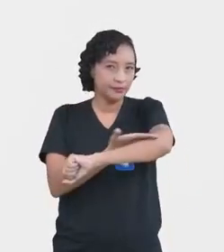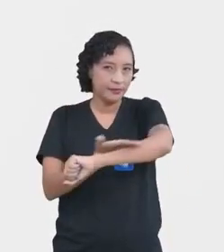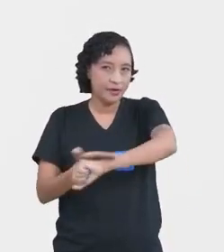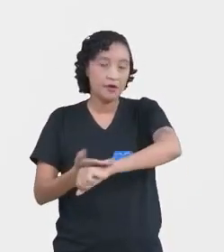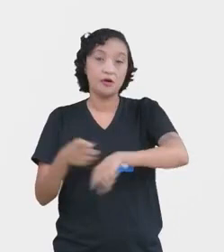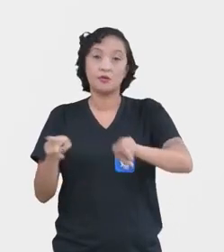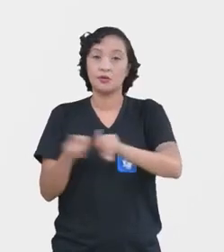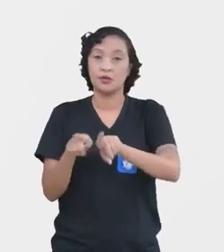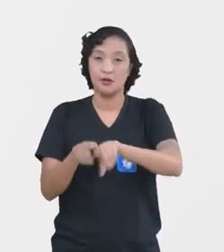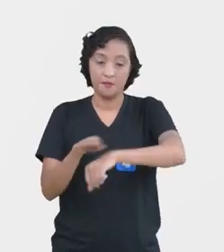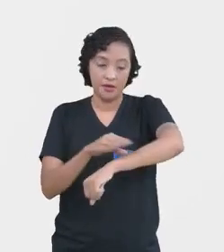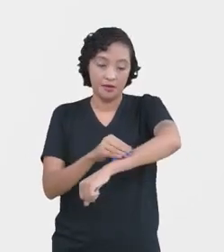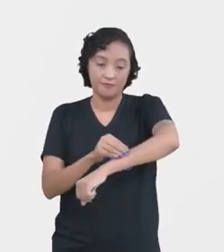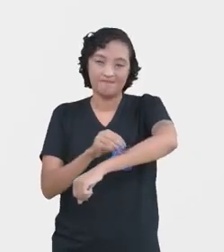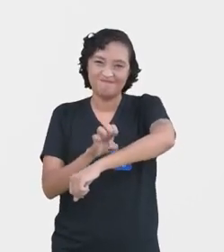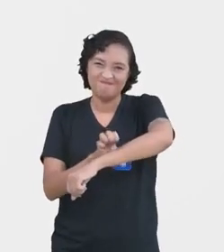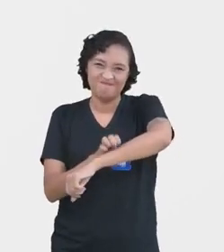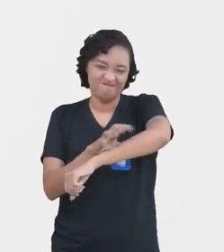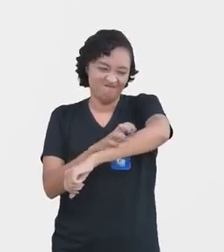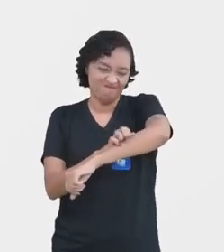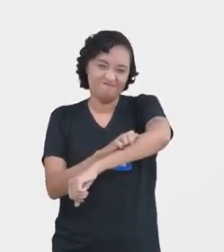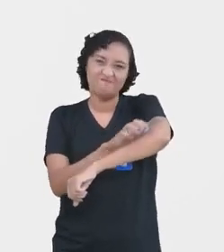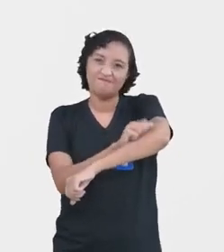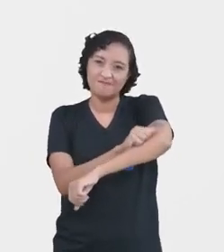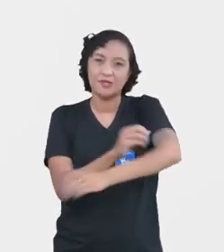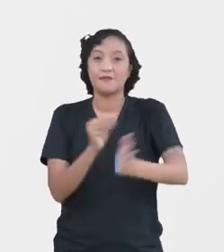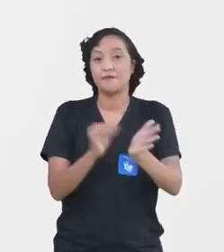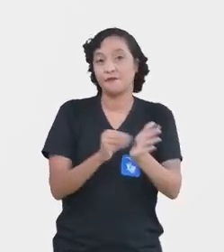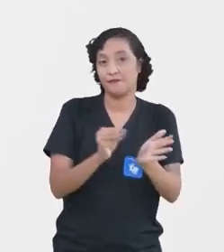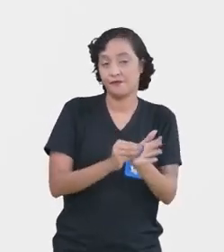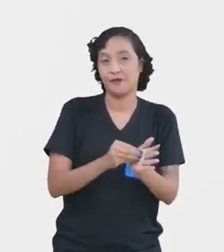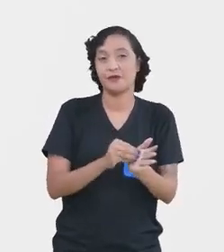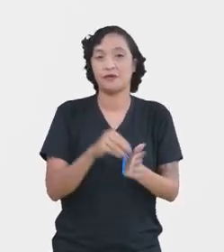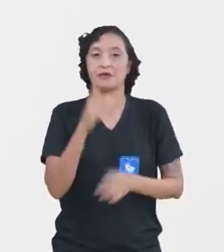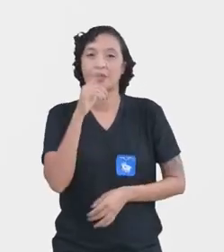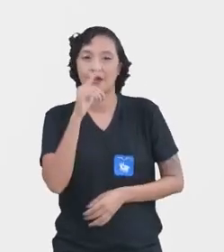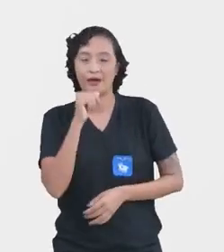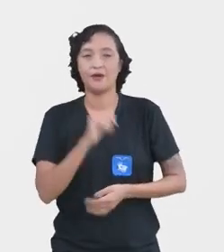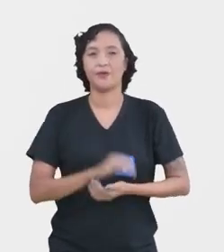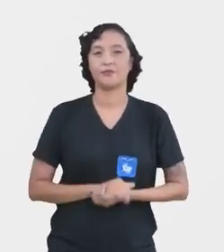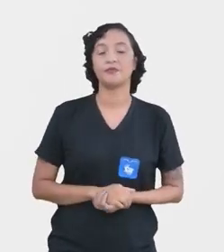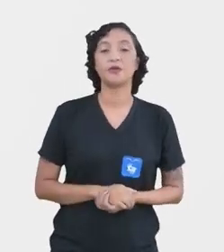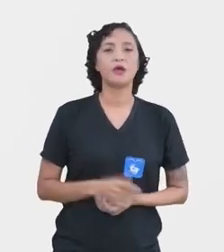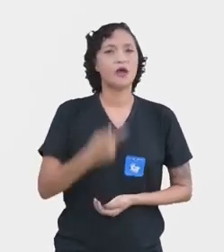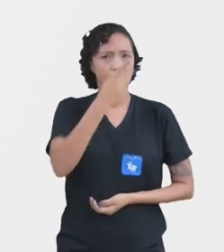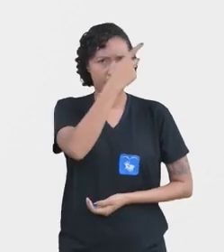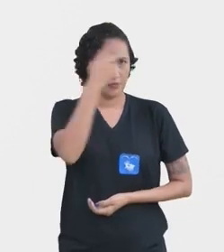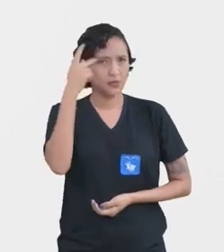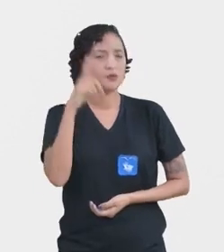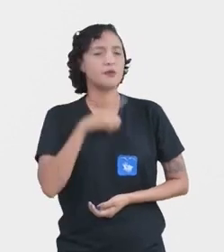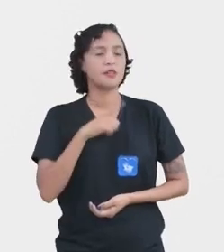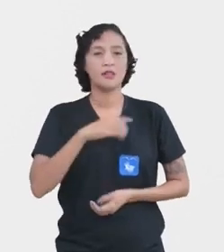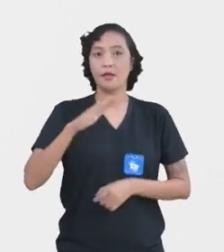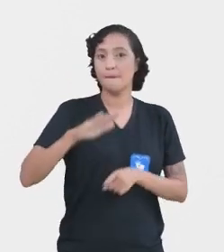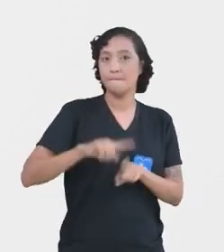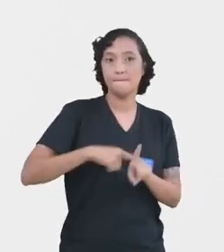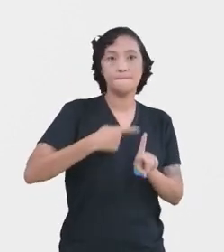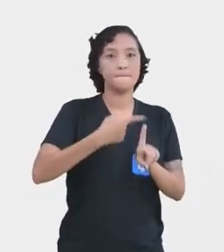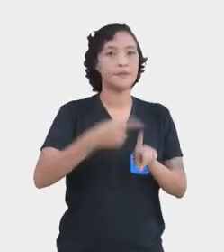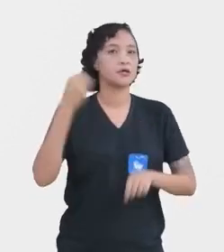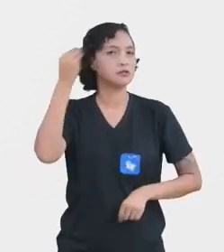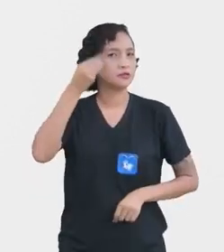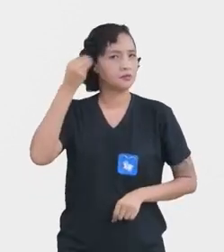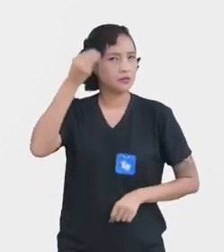ressecada. Essa é a fase em que a pessoa apresenta mais experiência de vida, podendo nos ensinar